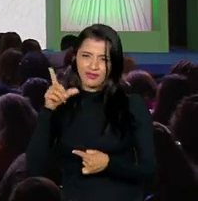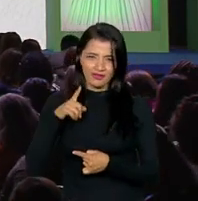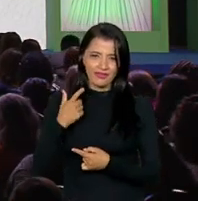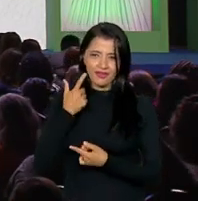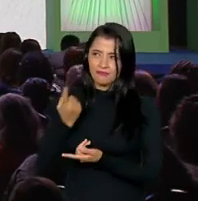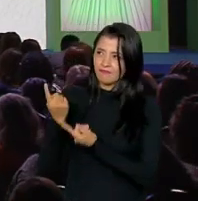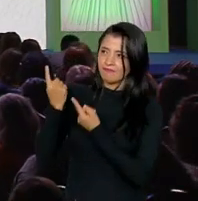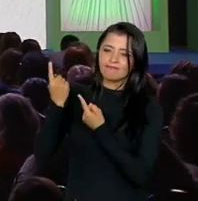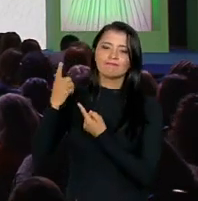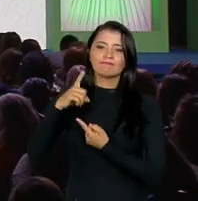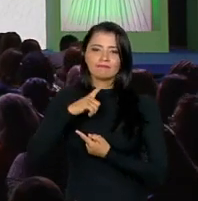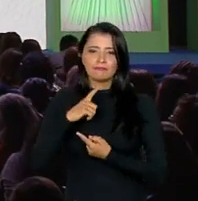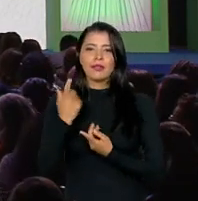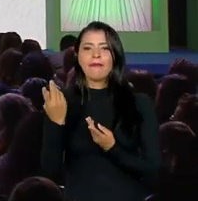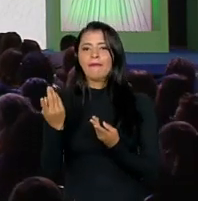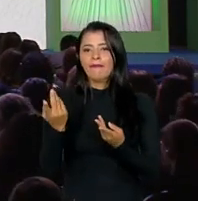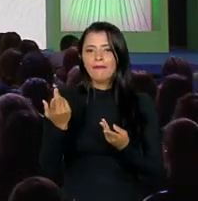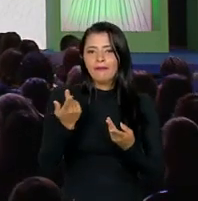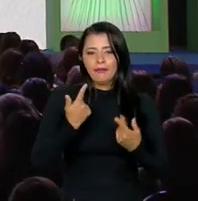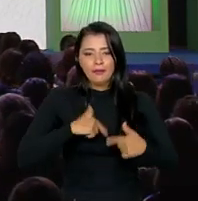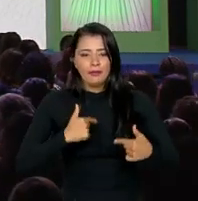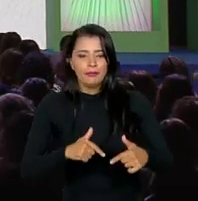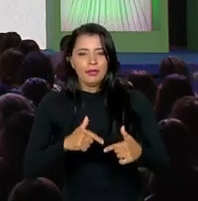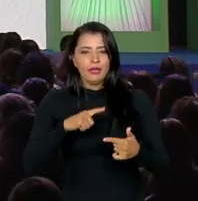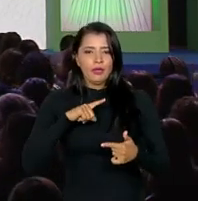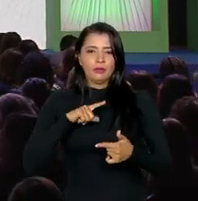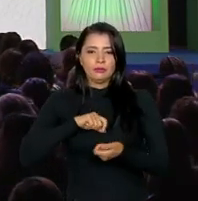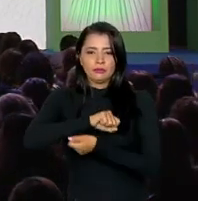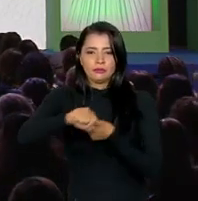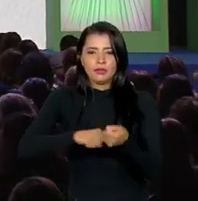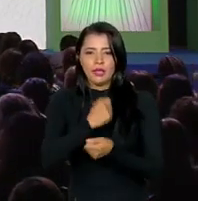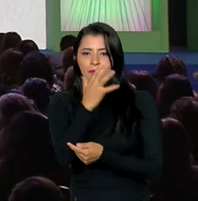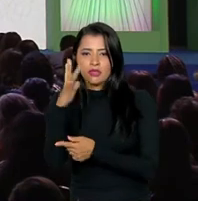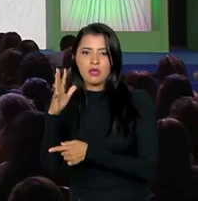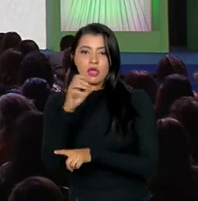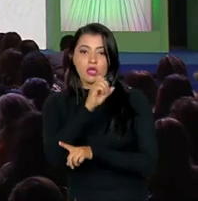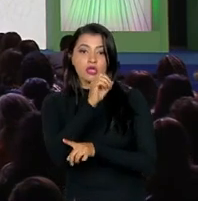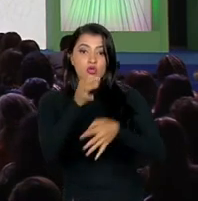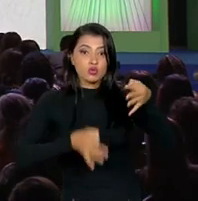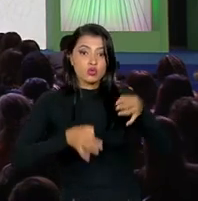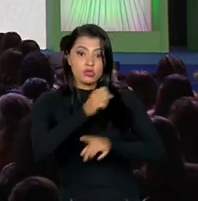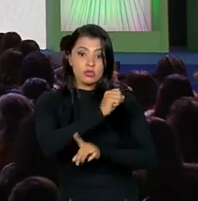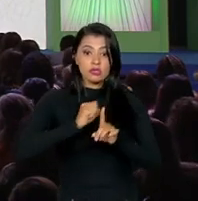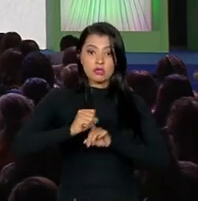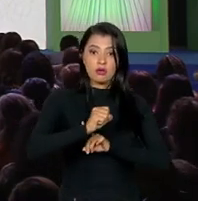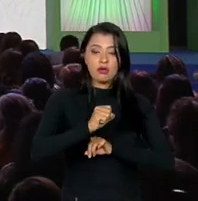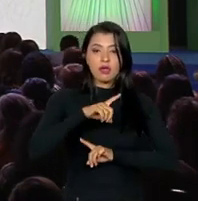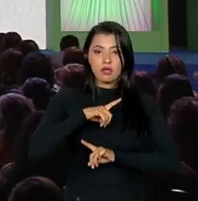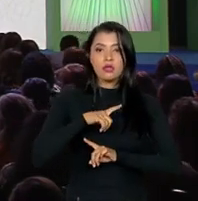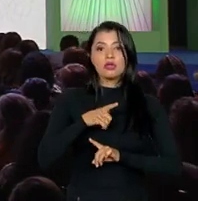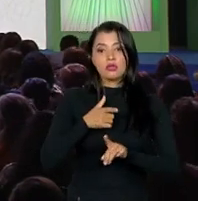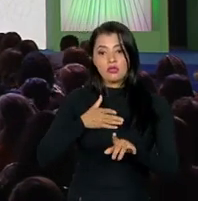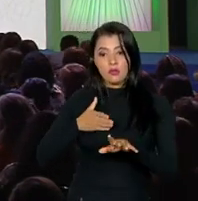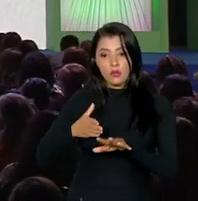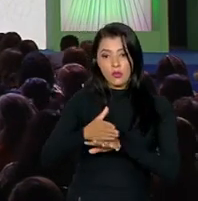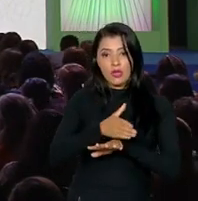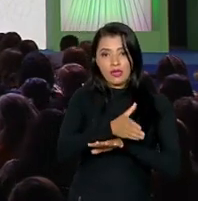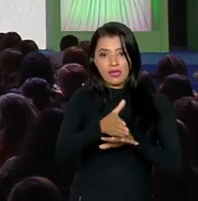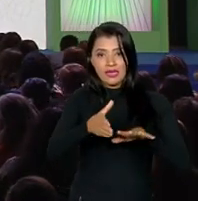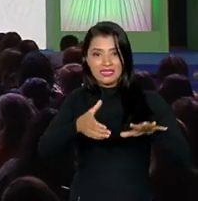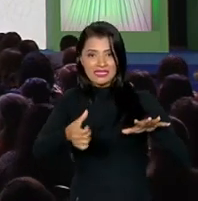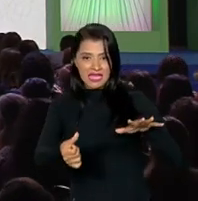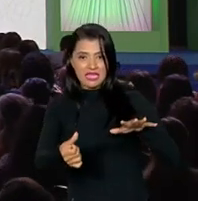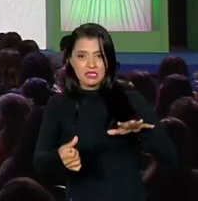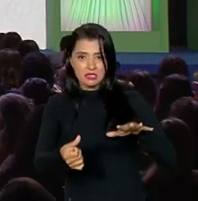o emprego e produtividade, sustentabilidade ambiental e justiça social. E dividido em seis eixos: as